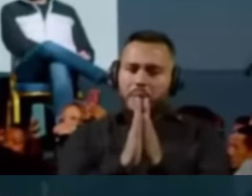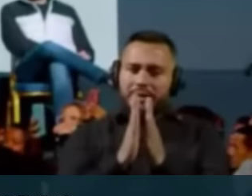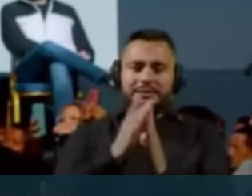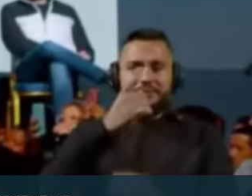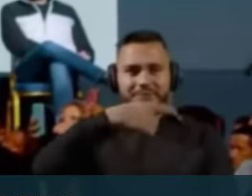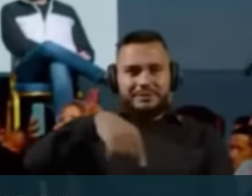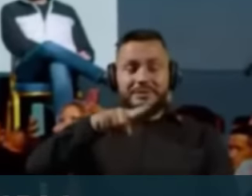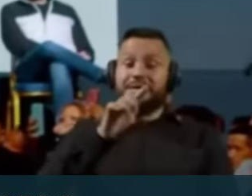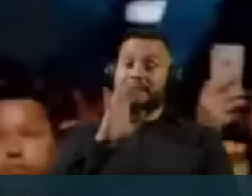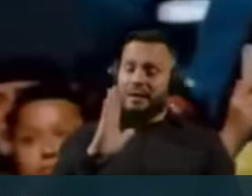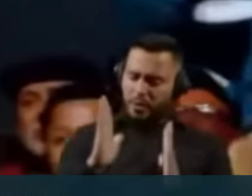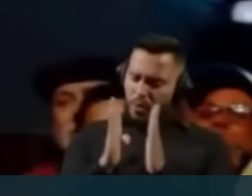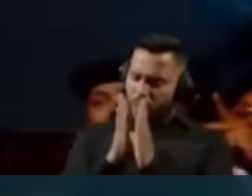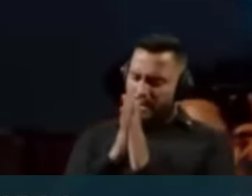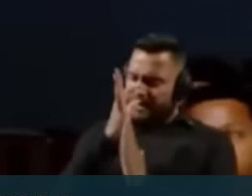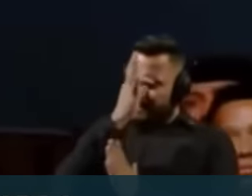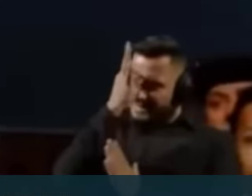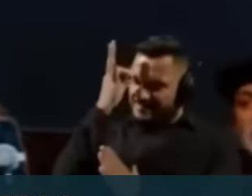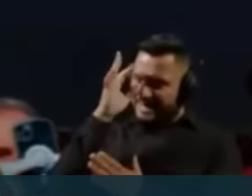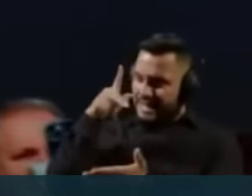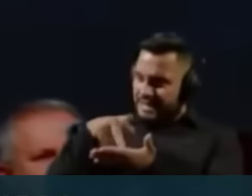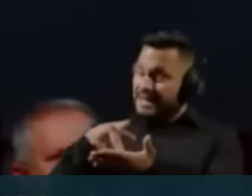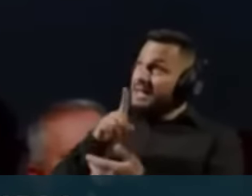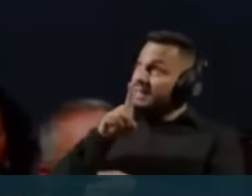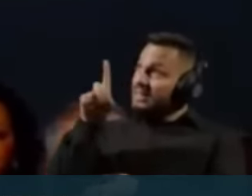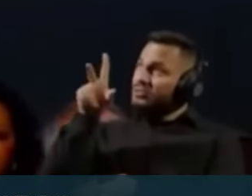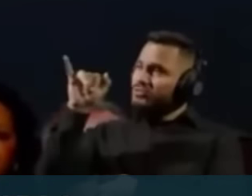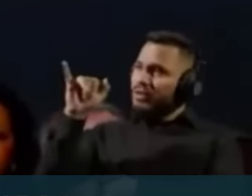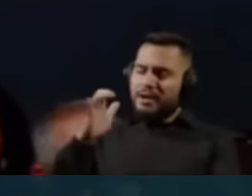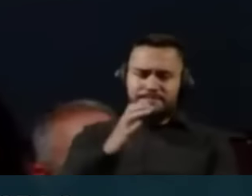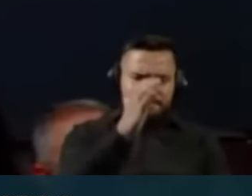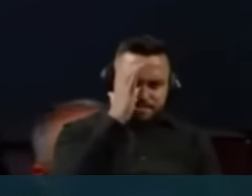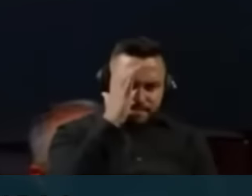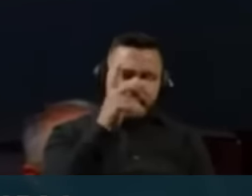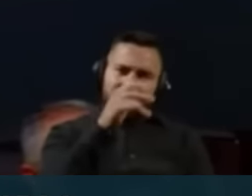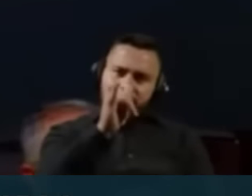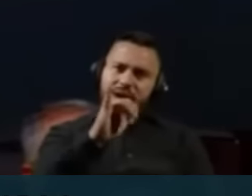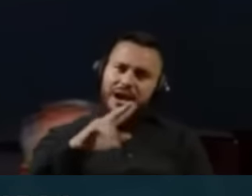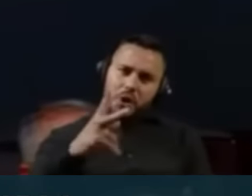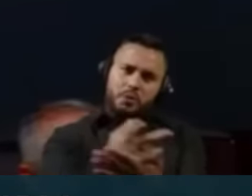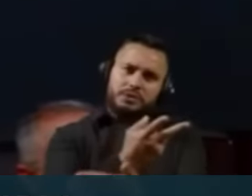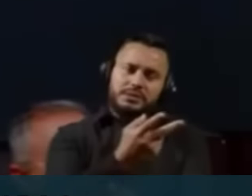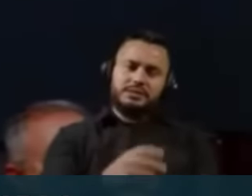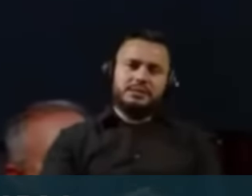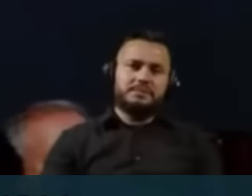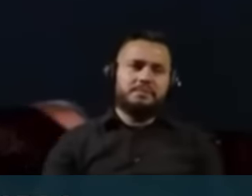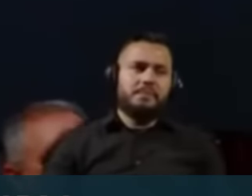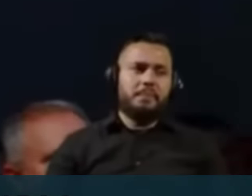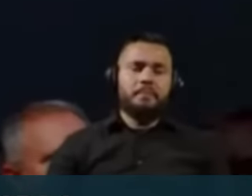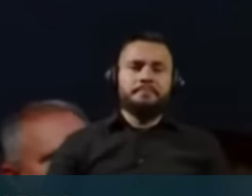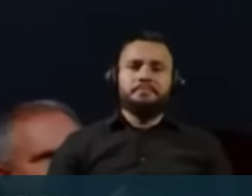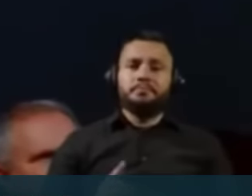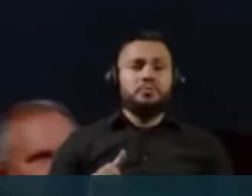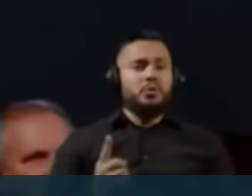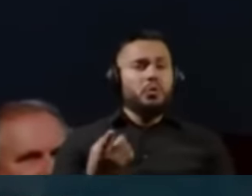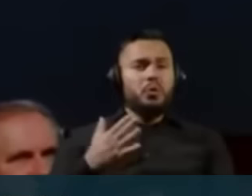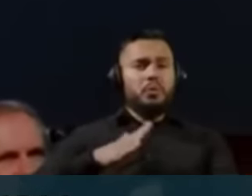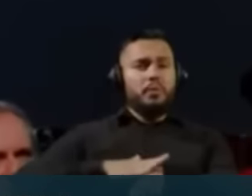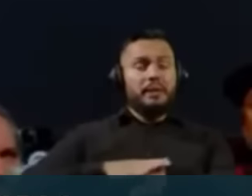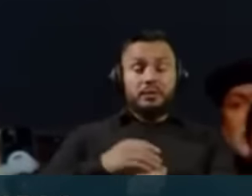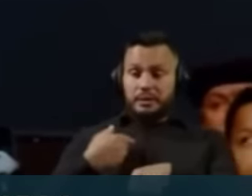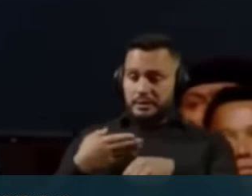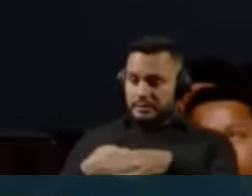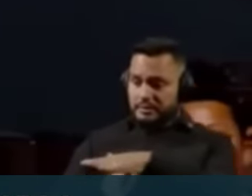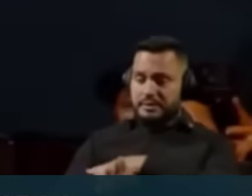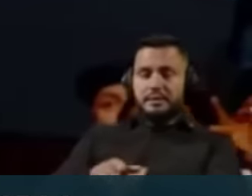for sincera, Deus vai ouvir, vai acontecer. E foi o único momento que eu entrei no meu banheiro